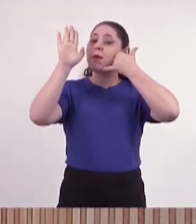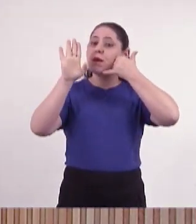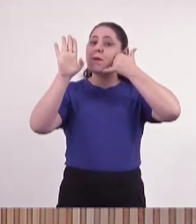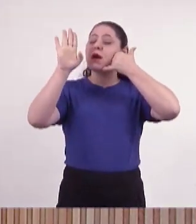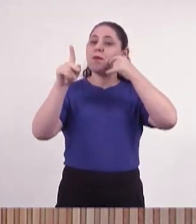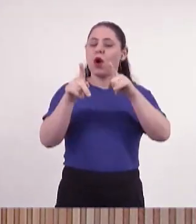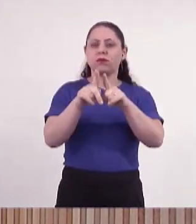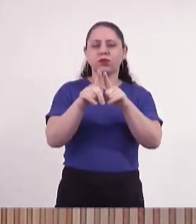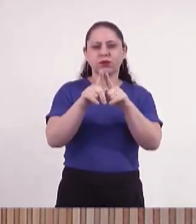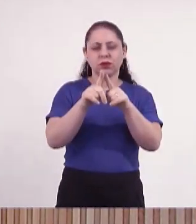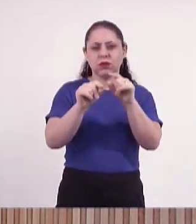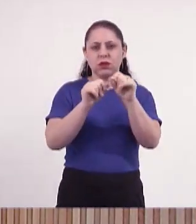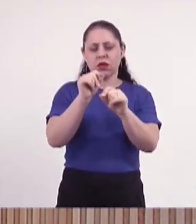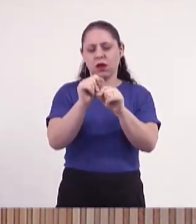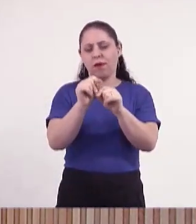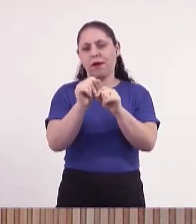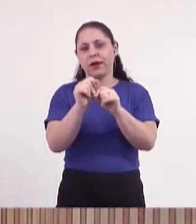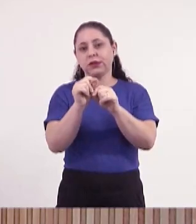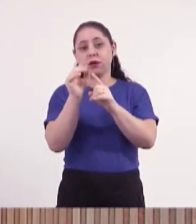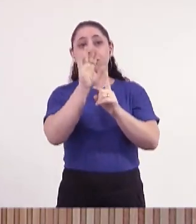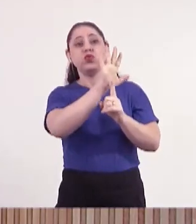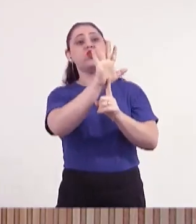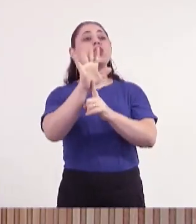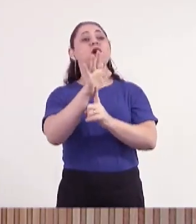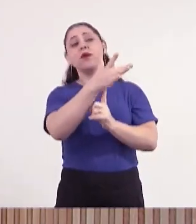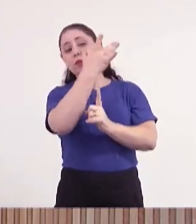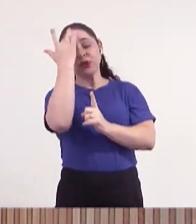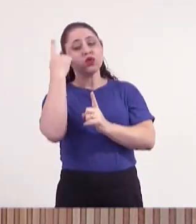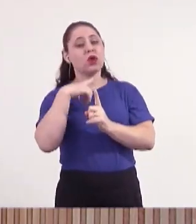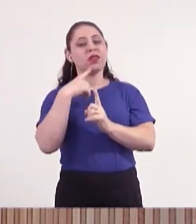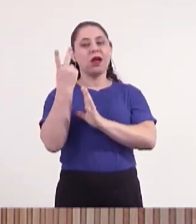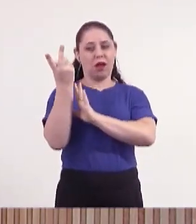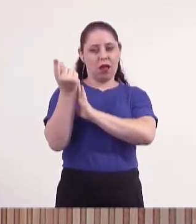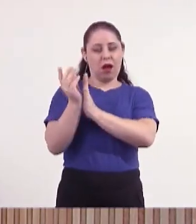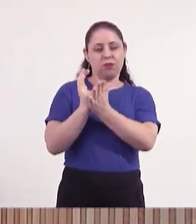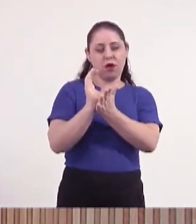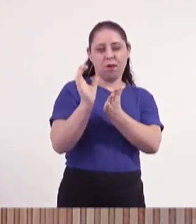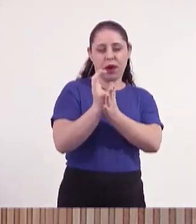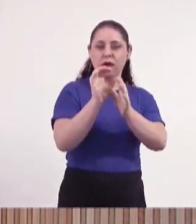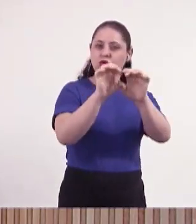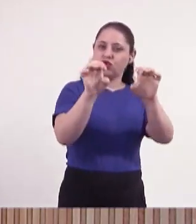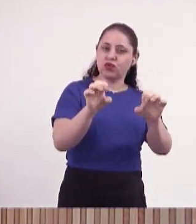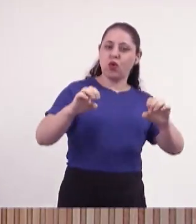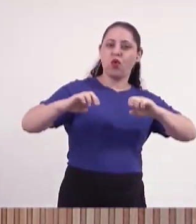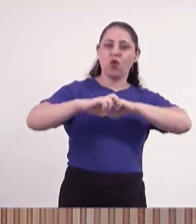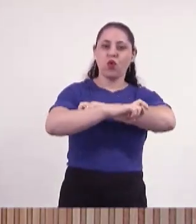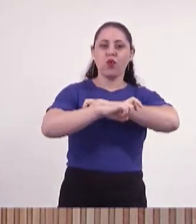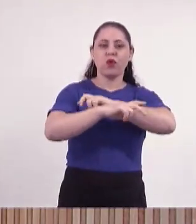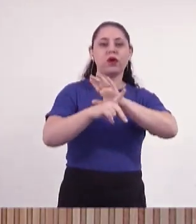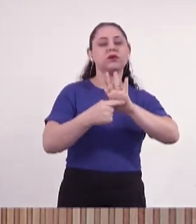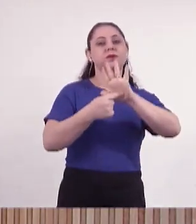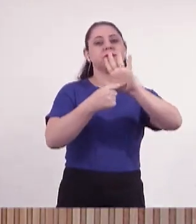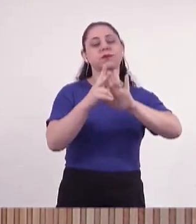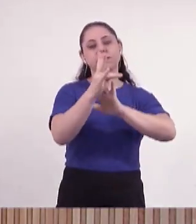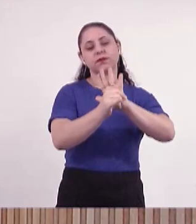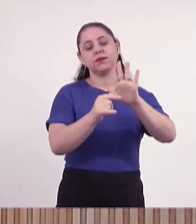brasileira, apresentando aos investidores desse setor de infraestrutura rodoviária esse projeto